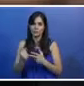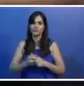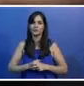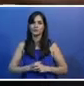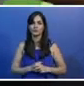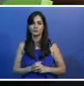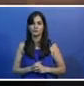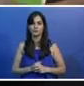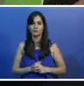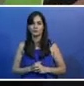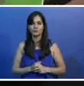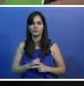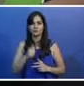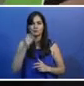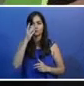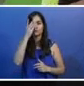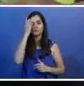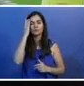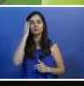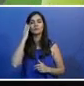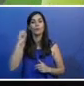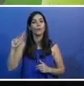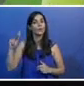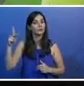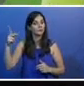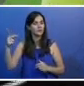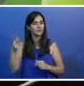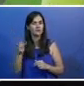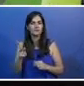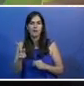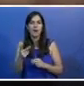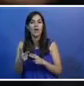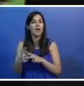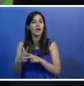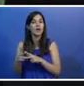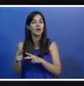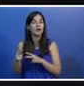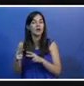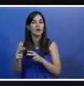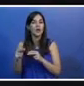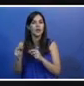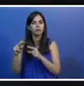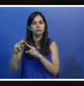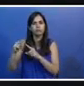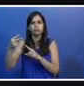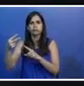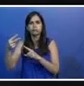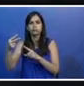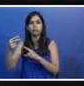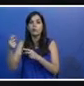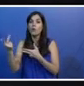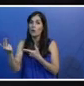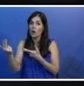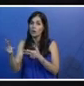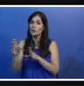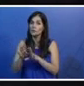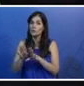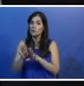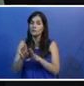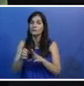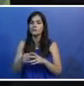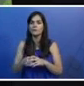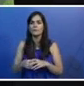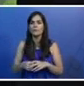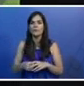ok? O expoente também tem que ser igual. Ok, aqui está certo, ó.